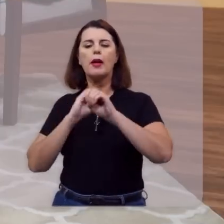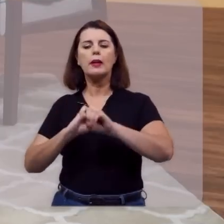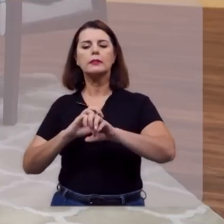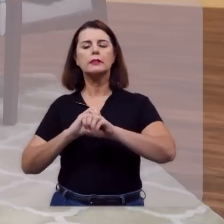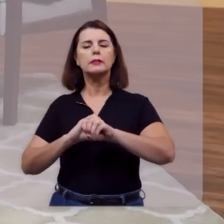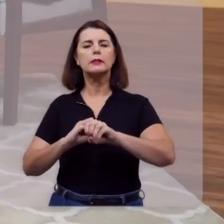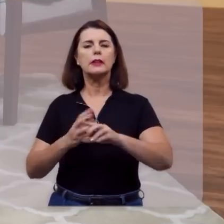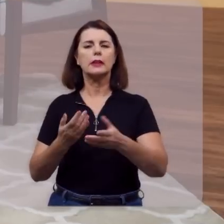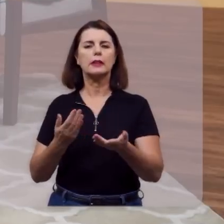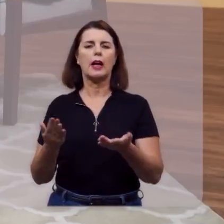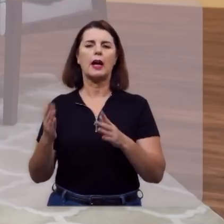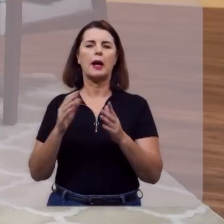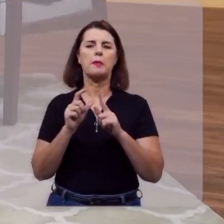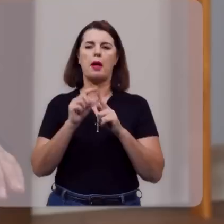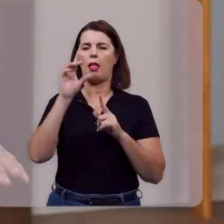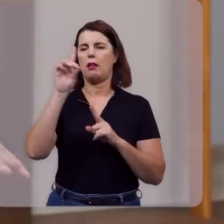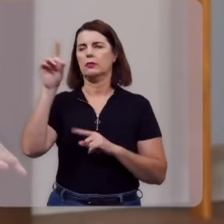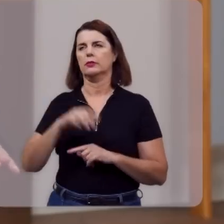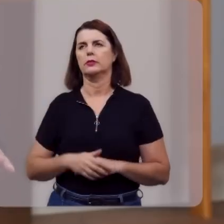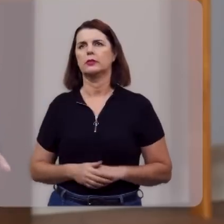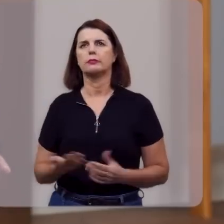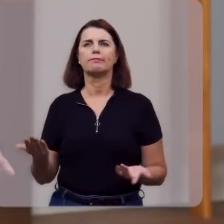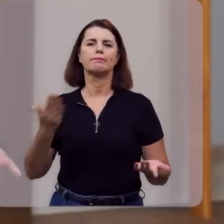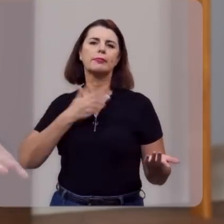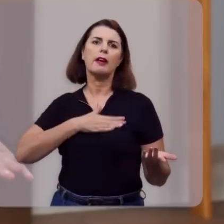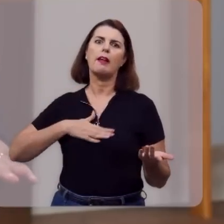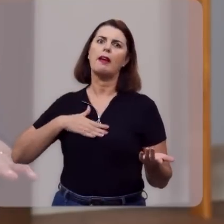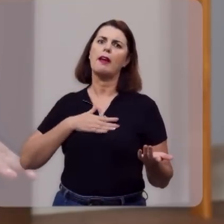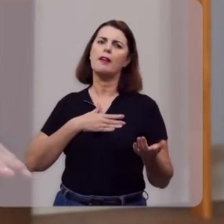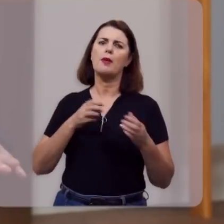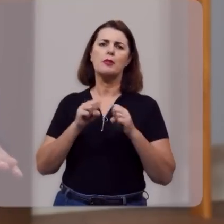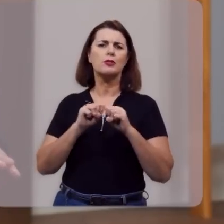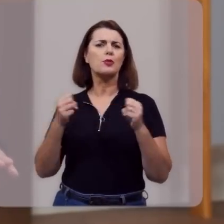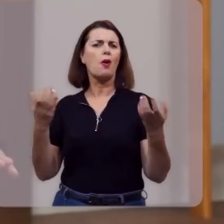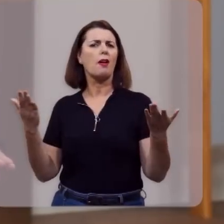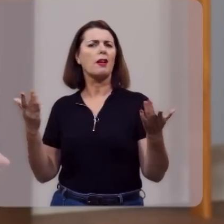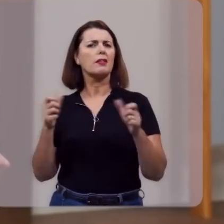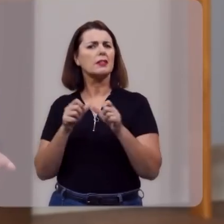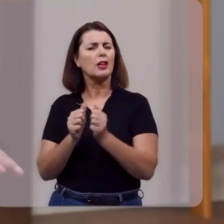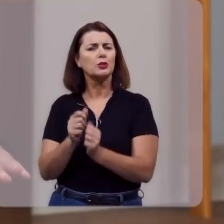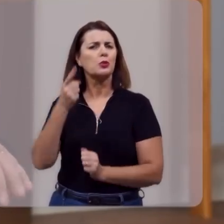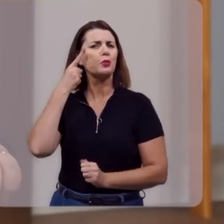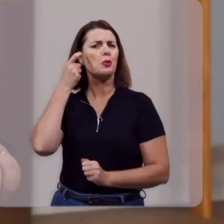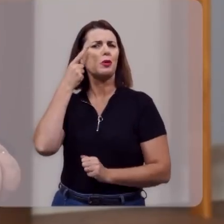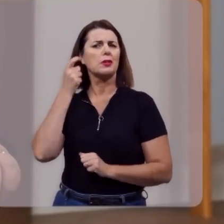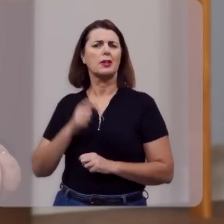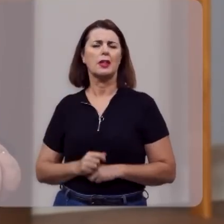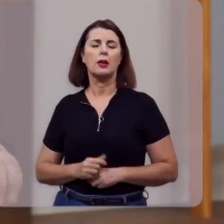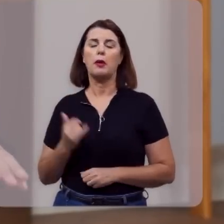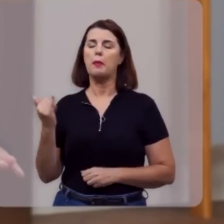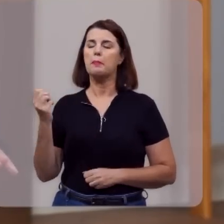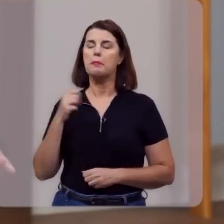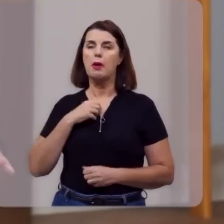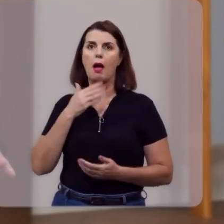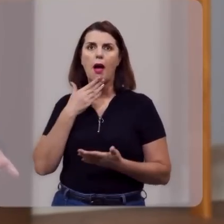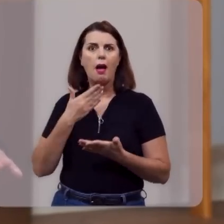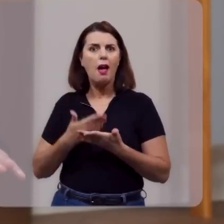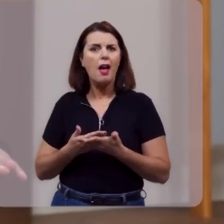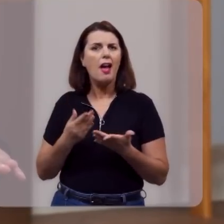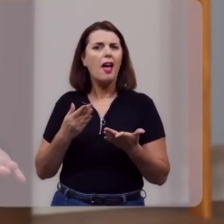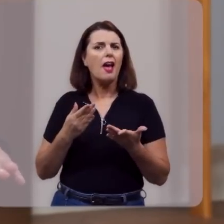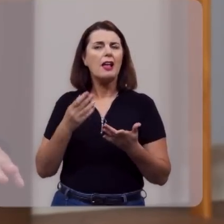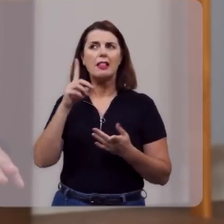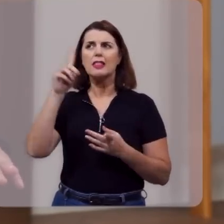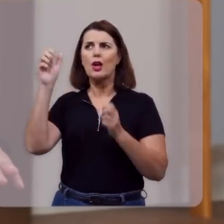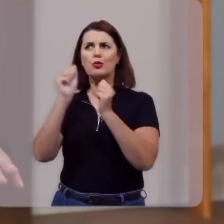ensinarmos a partir das Sagradas Escrituras. Que privilégio imenso estarmos juntos mais uma vez, reverendo Rodrigo. E é impressionante que Deus, por